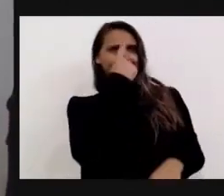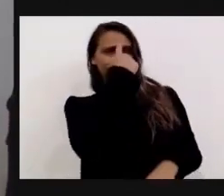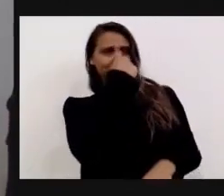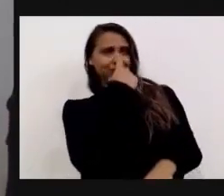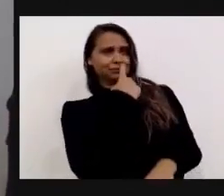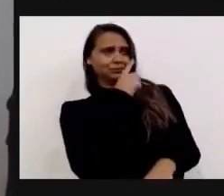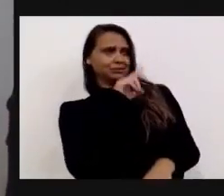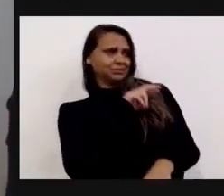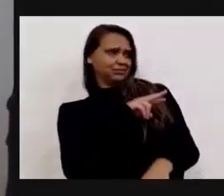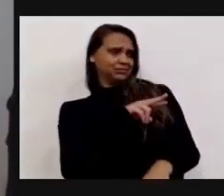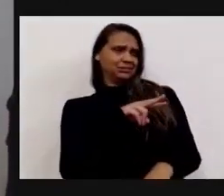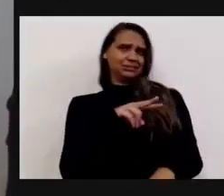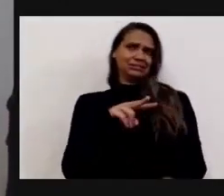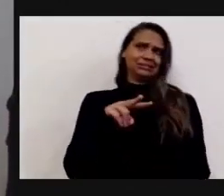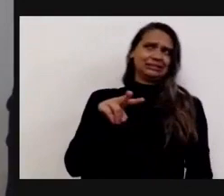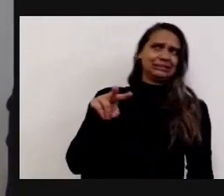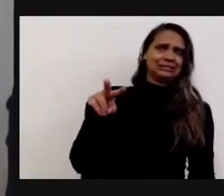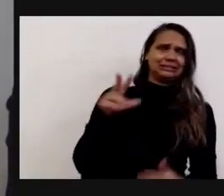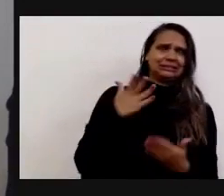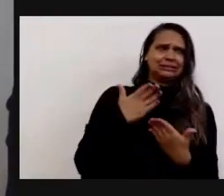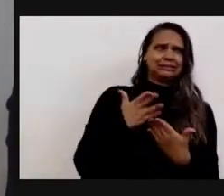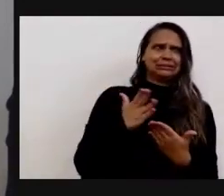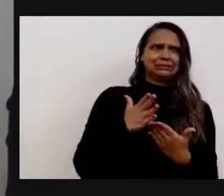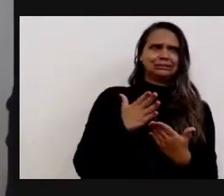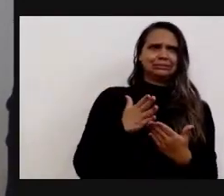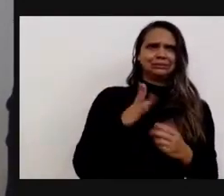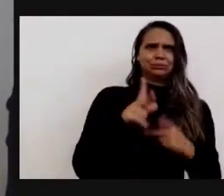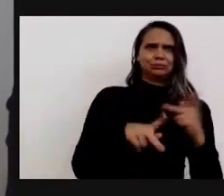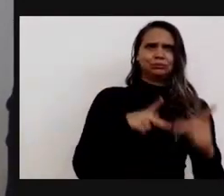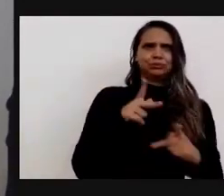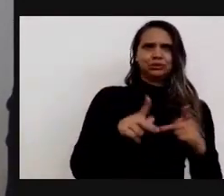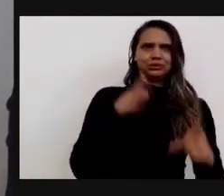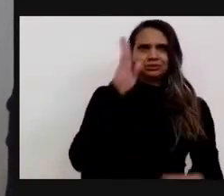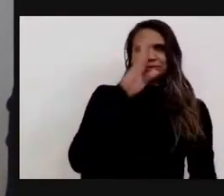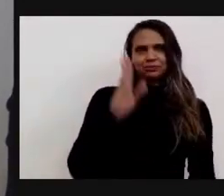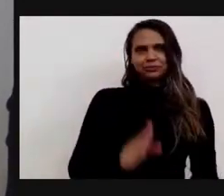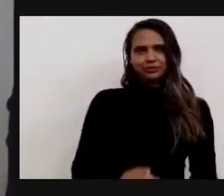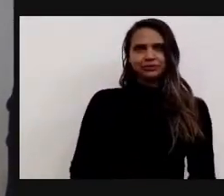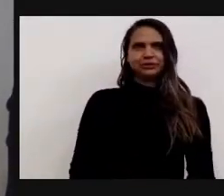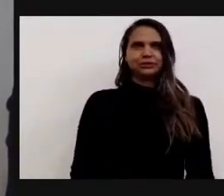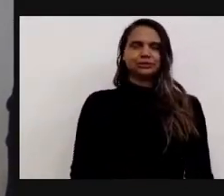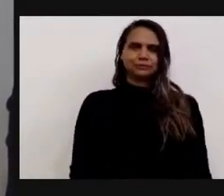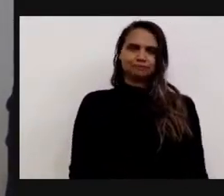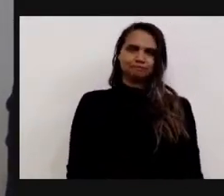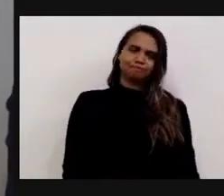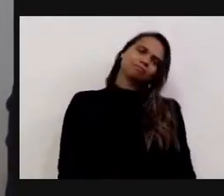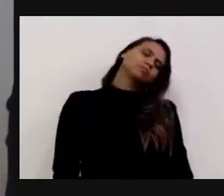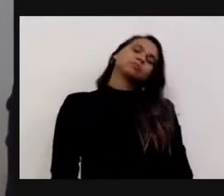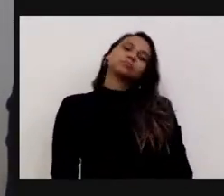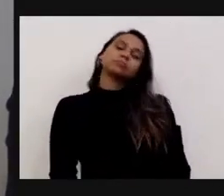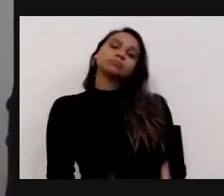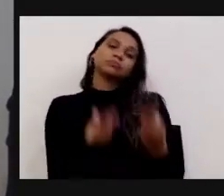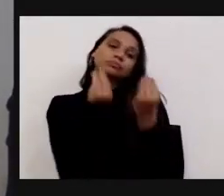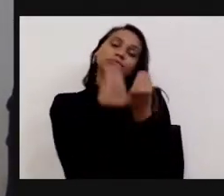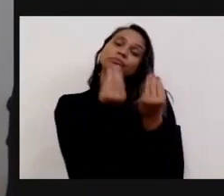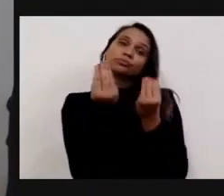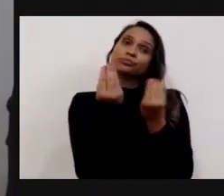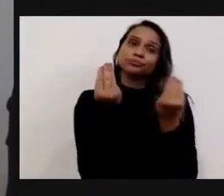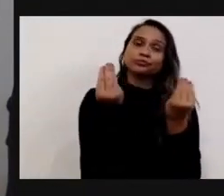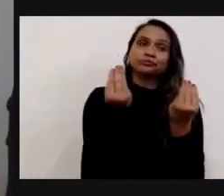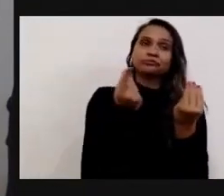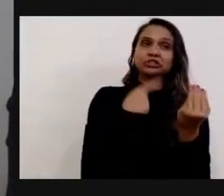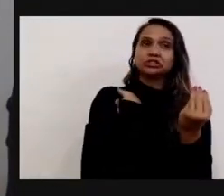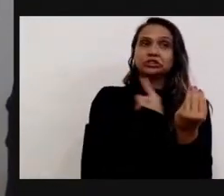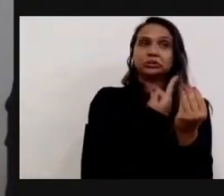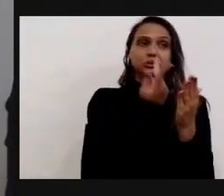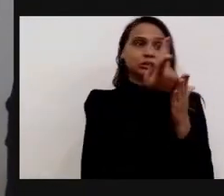super homogêneo assim a gente fala nossa não tem nada a ver com a população brasileira isso aqui né não é representante do país como é que a gente traz isso como